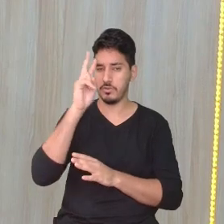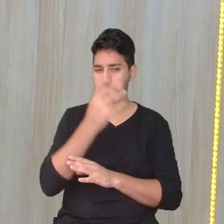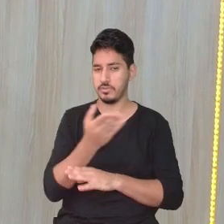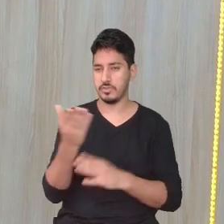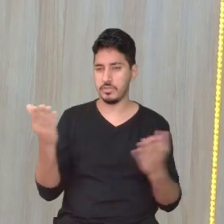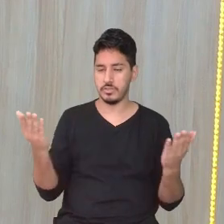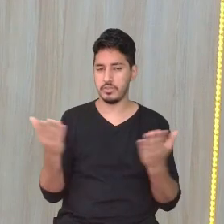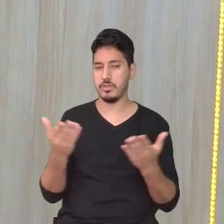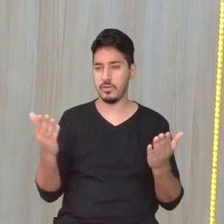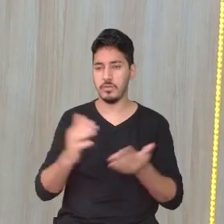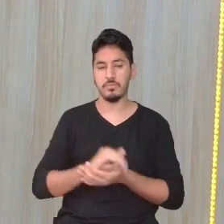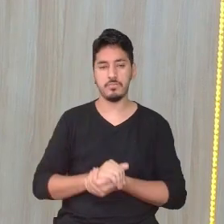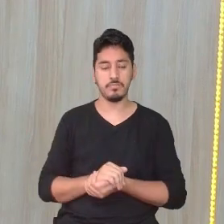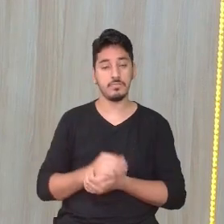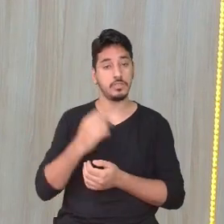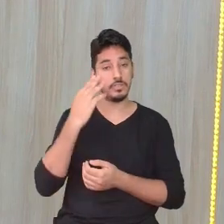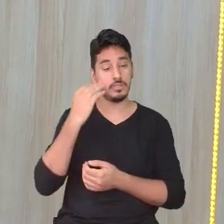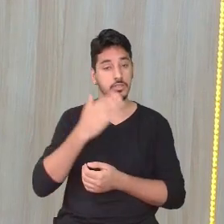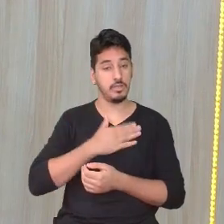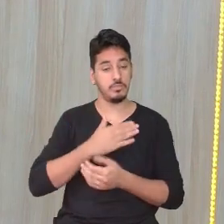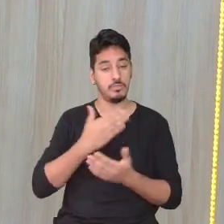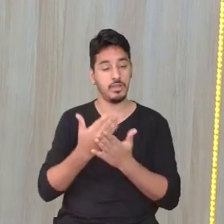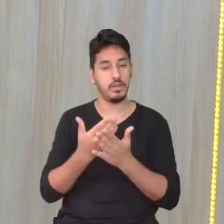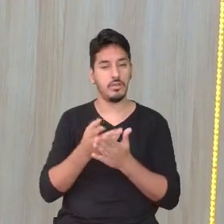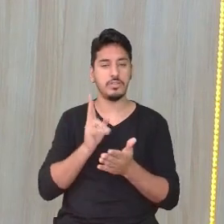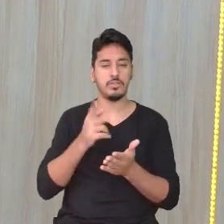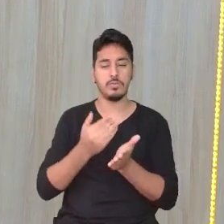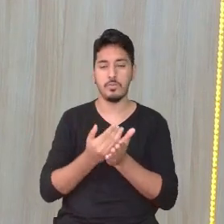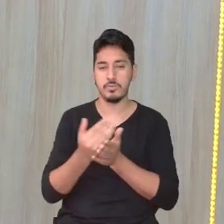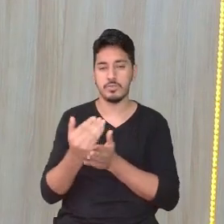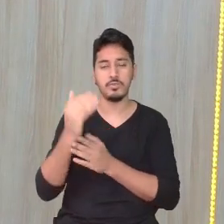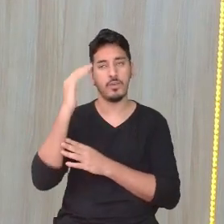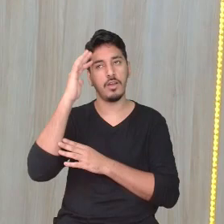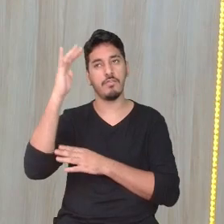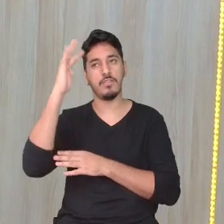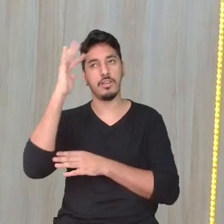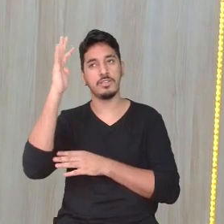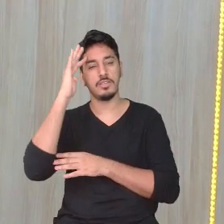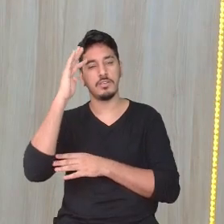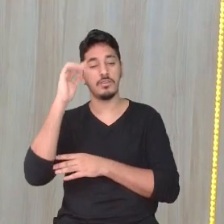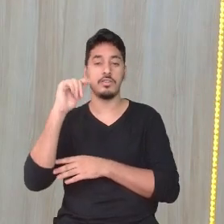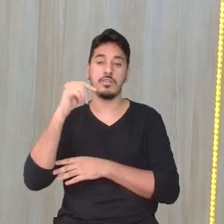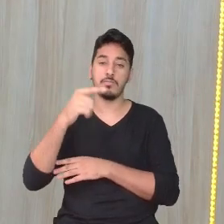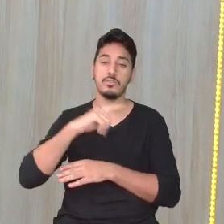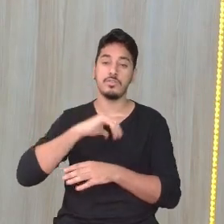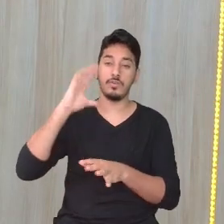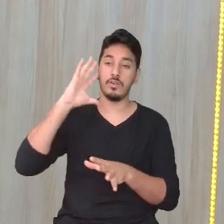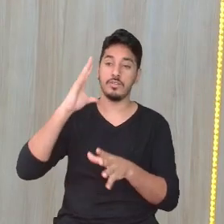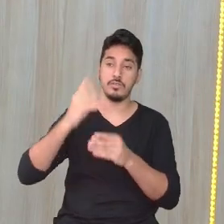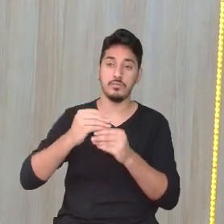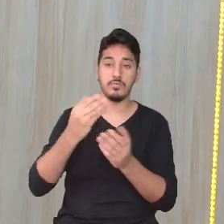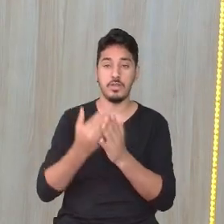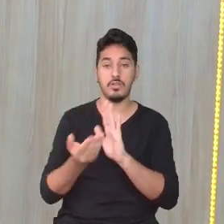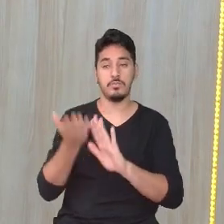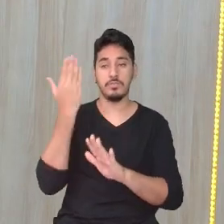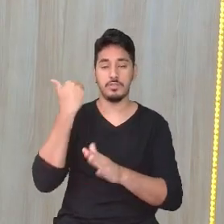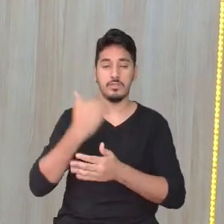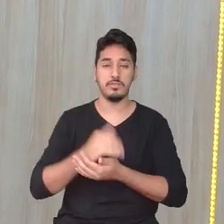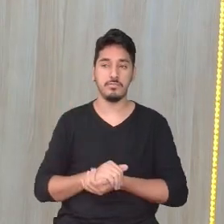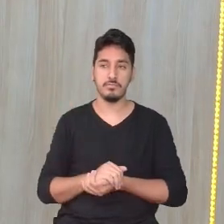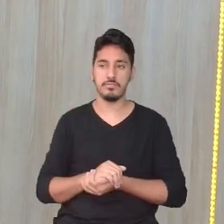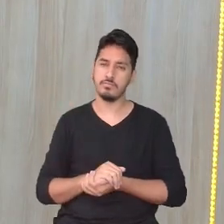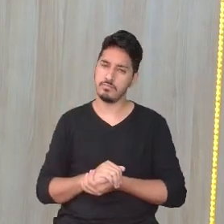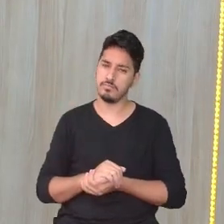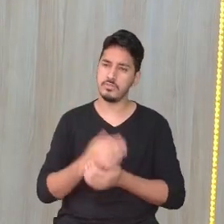agora. Como vocês sabem, aqui nas minhas aulas, eu gosto sempre de começar com uma reflexão e aí a gente faz um resumo da aula passada. Então,